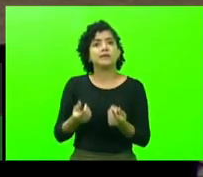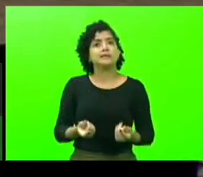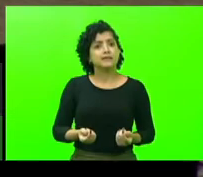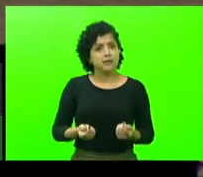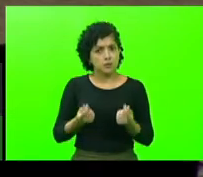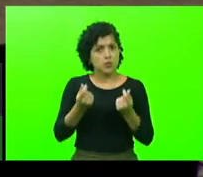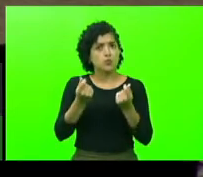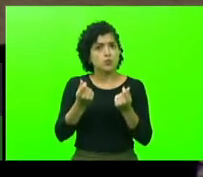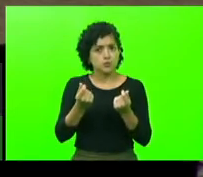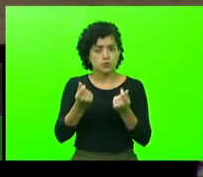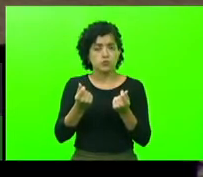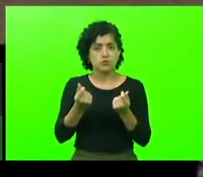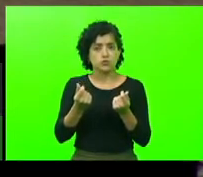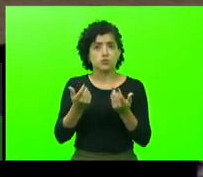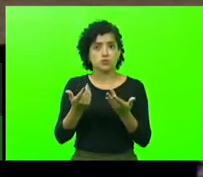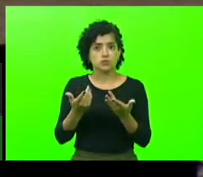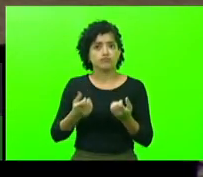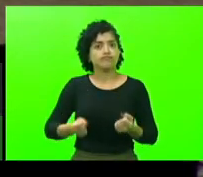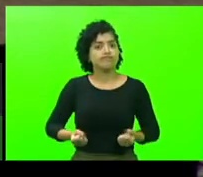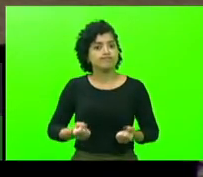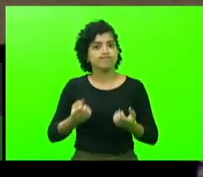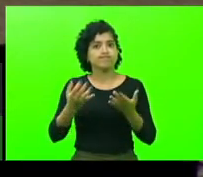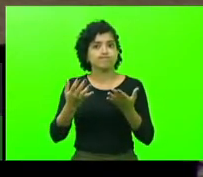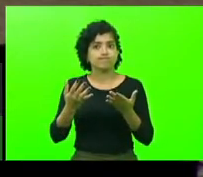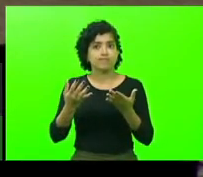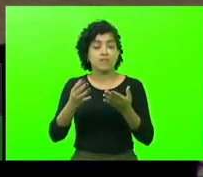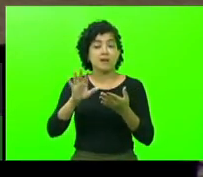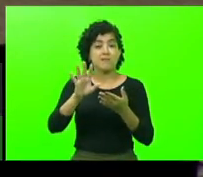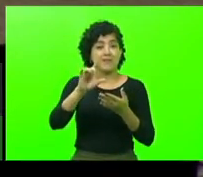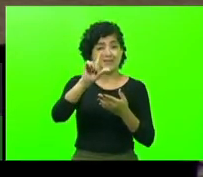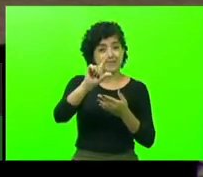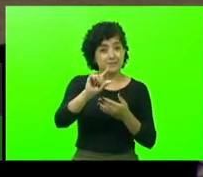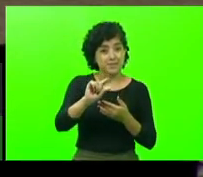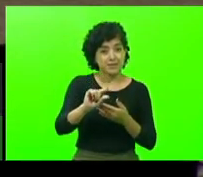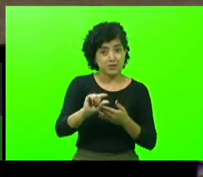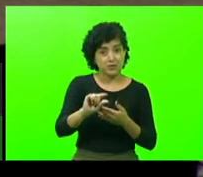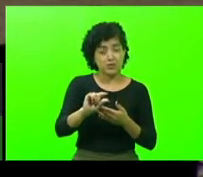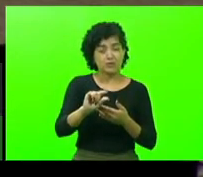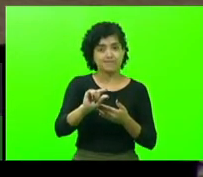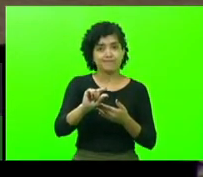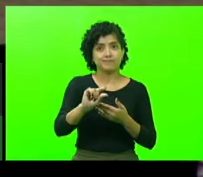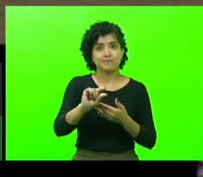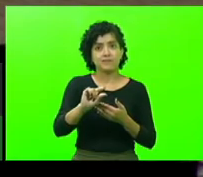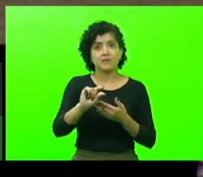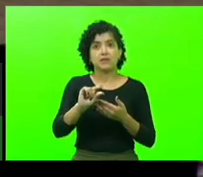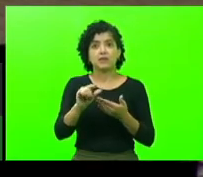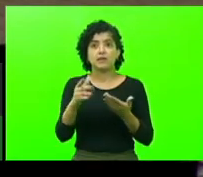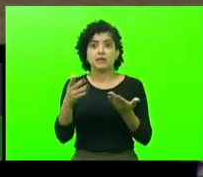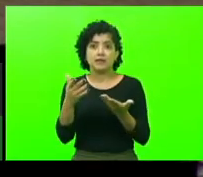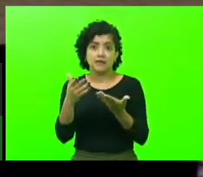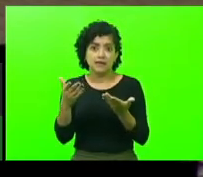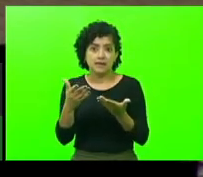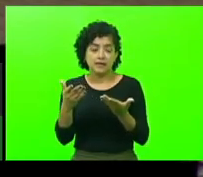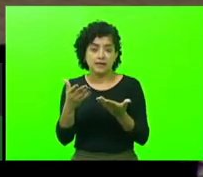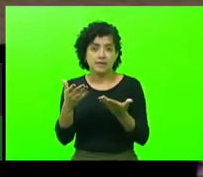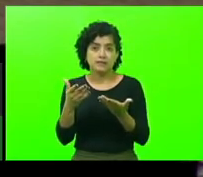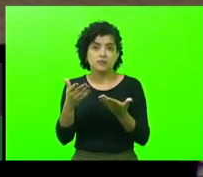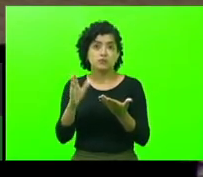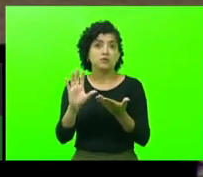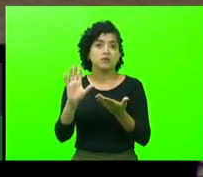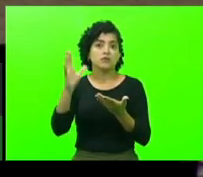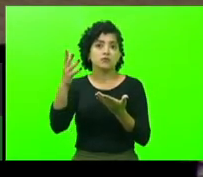Tem custo, mas esse custo é menor do que passar o que nós estamos passando. Eu tive a